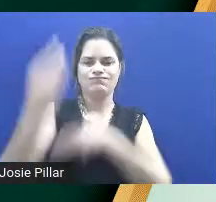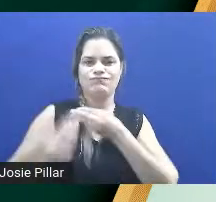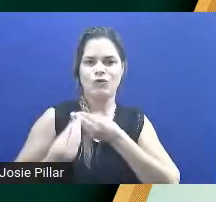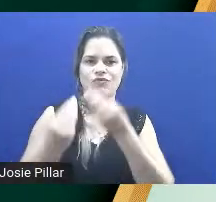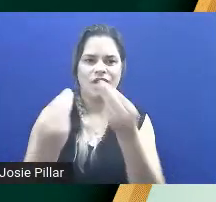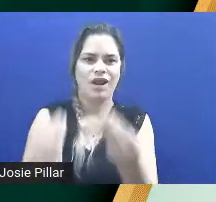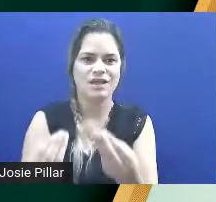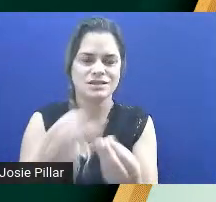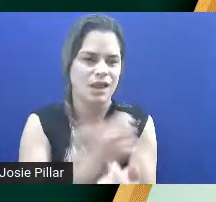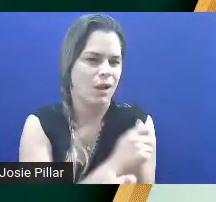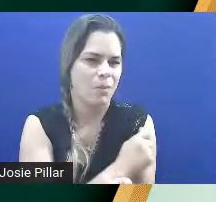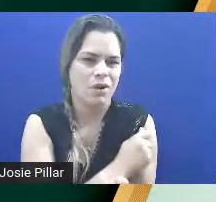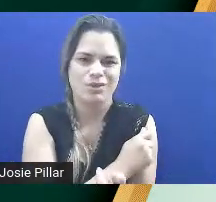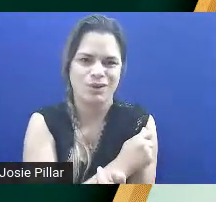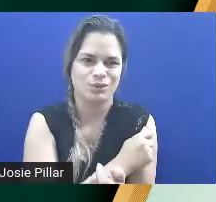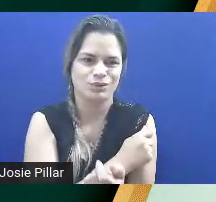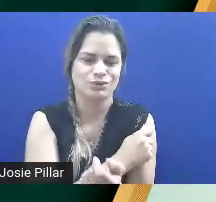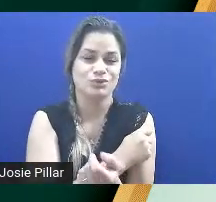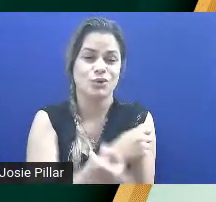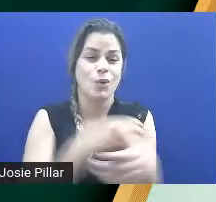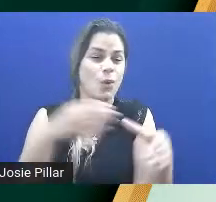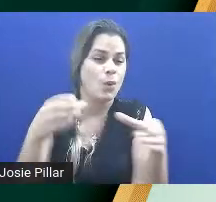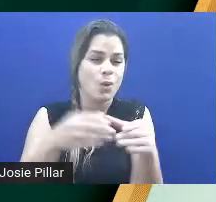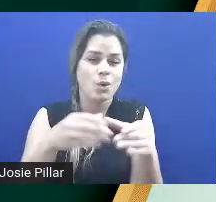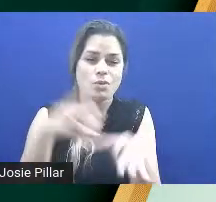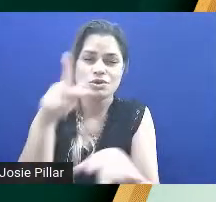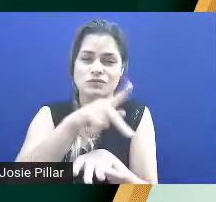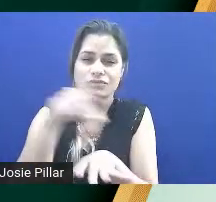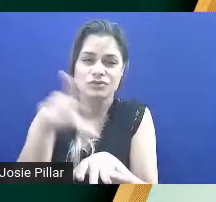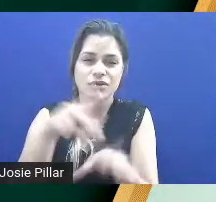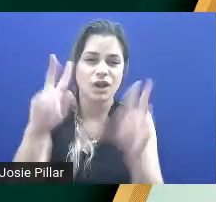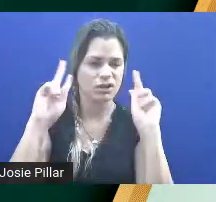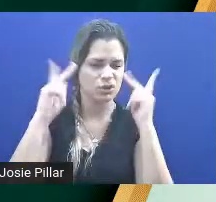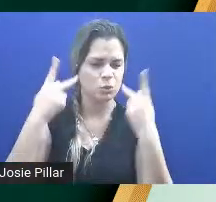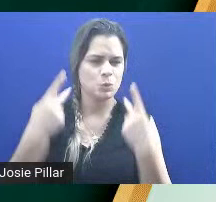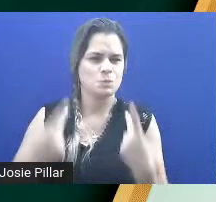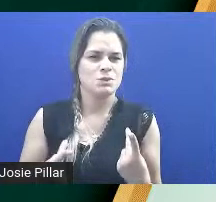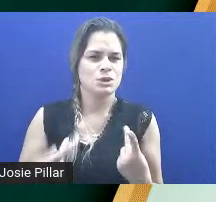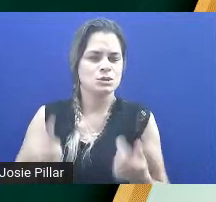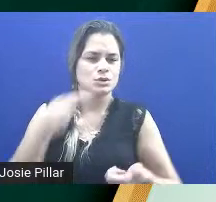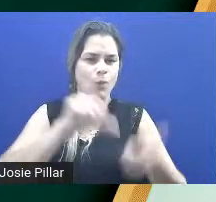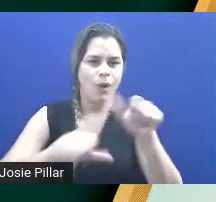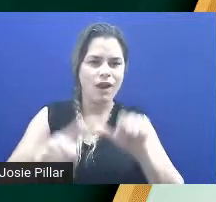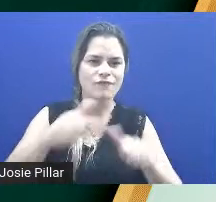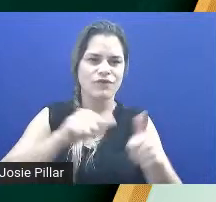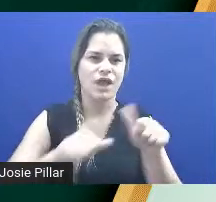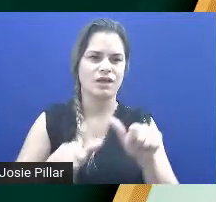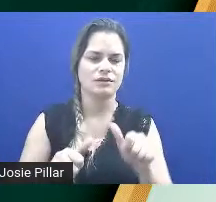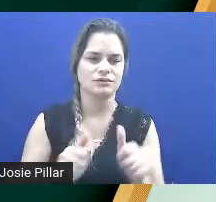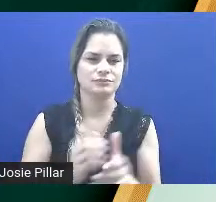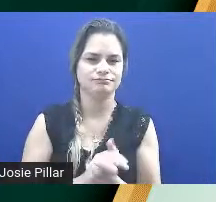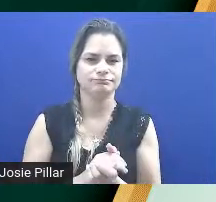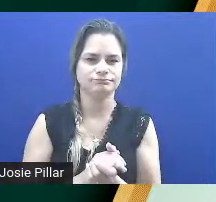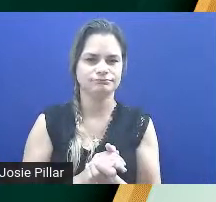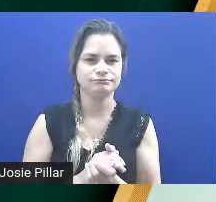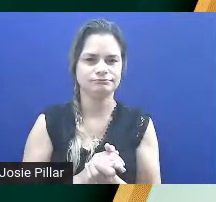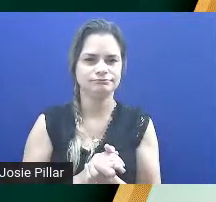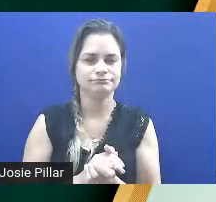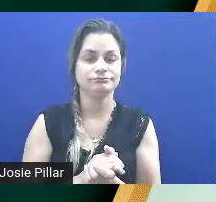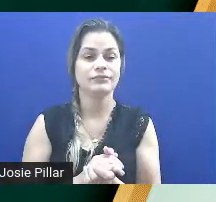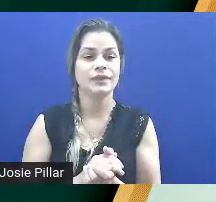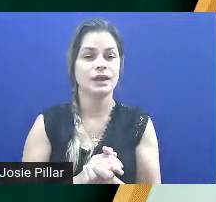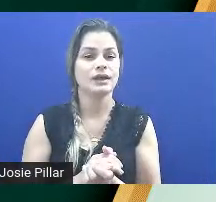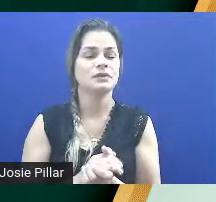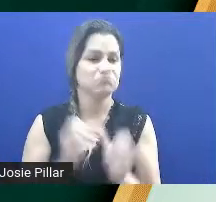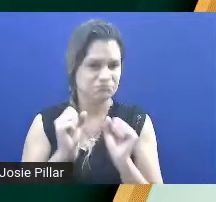alunos um grupo de profissionais e de seres humanos extremamente qualificados. E se me permitem, eu gostaria de